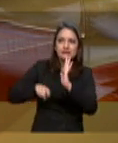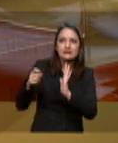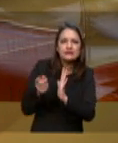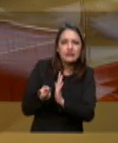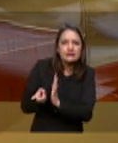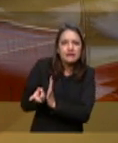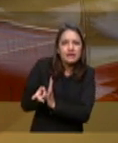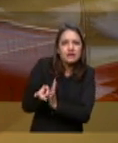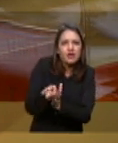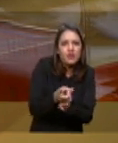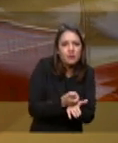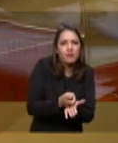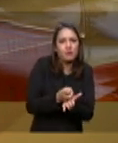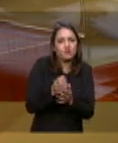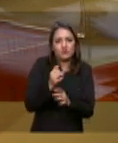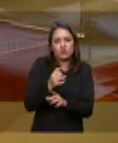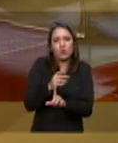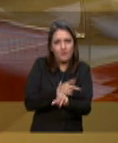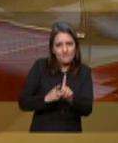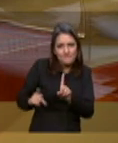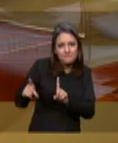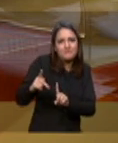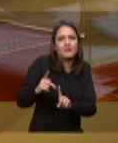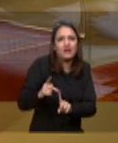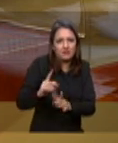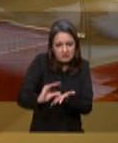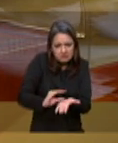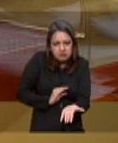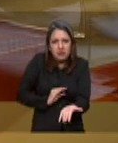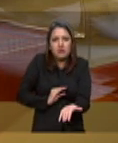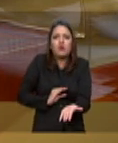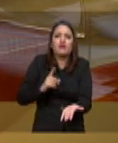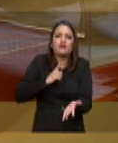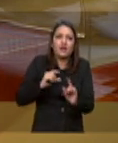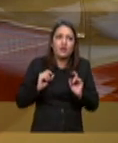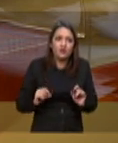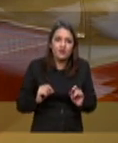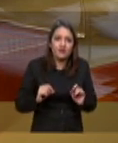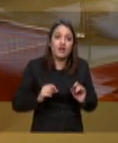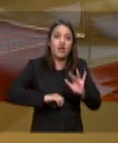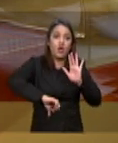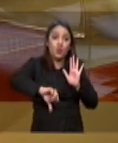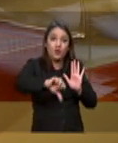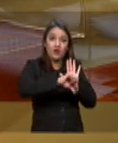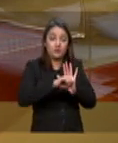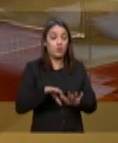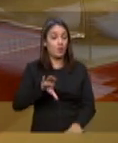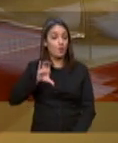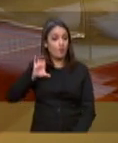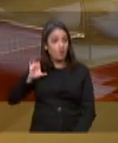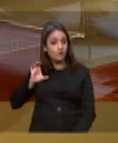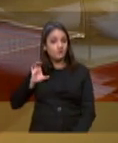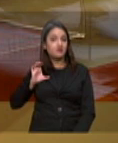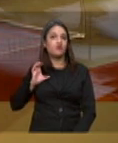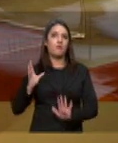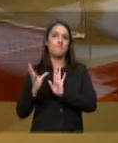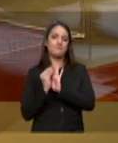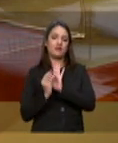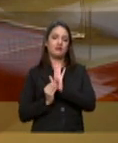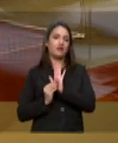apropriação indébita previdenciária, disciplinada no artigo 168-A, é um crime omissivo material e não